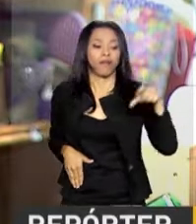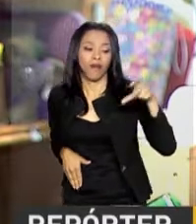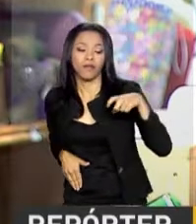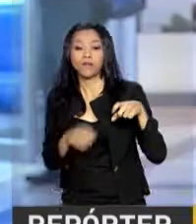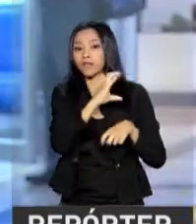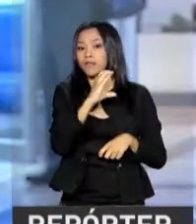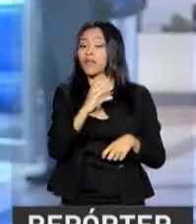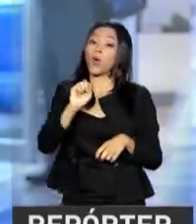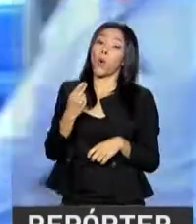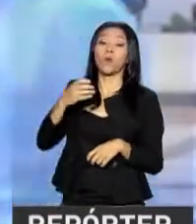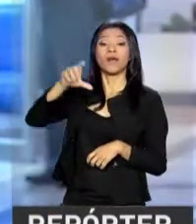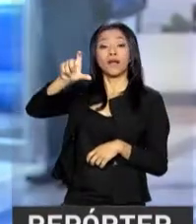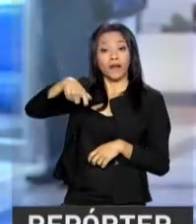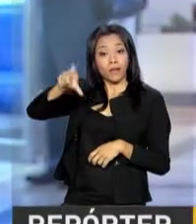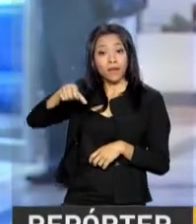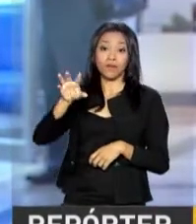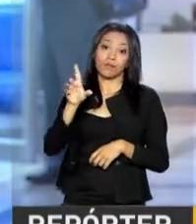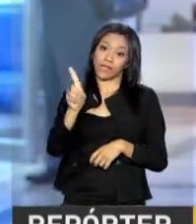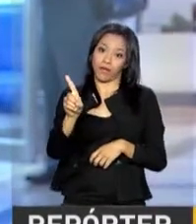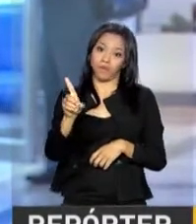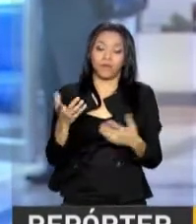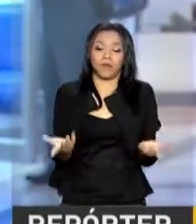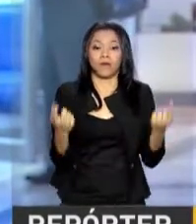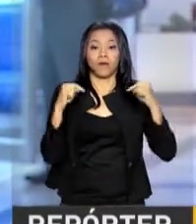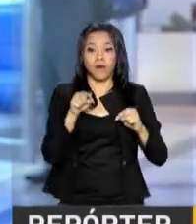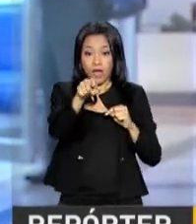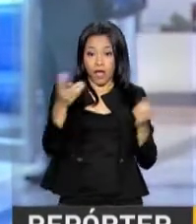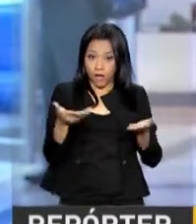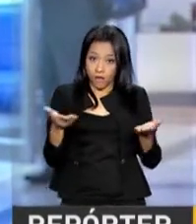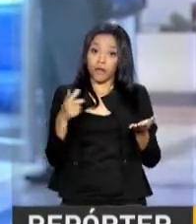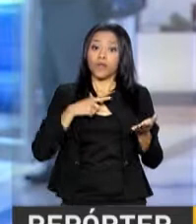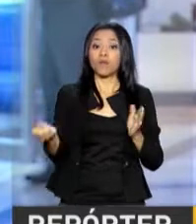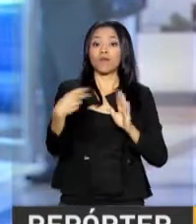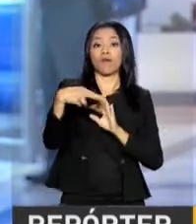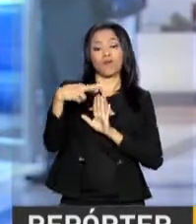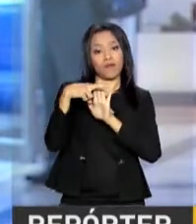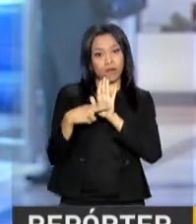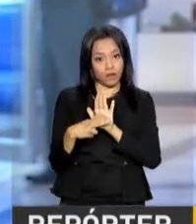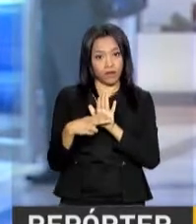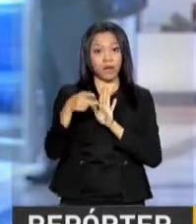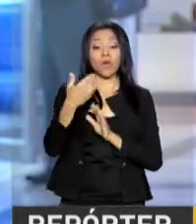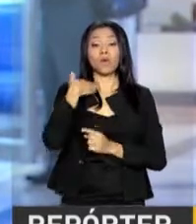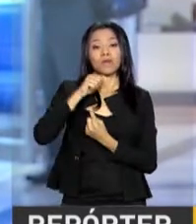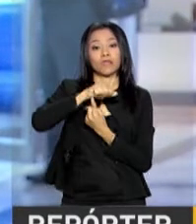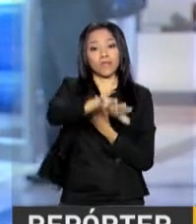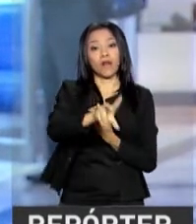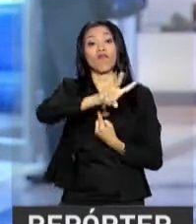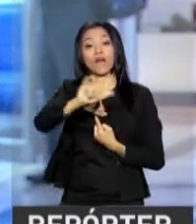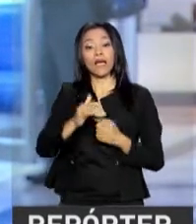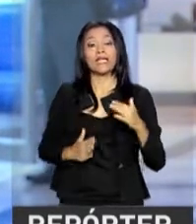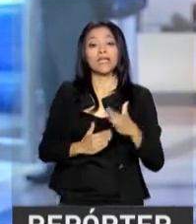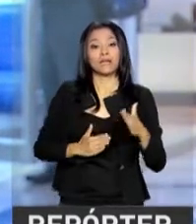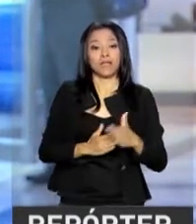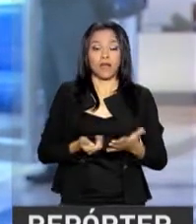com crédito agora esta tendência do mercado possa ter uma nova regulamentação o banco central vai limitar as taxas cobradas